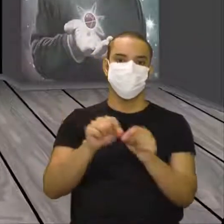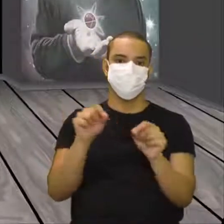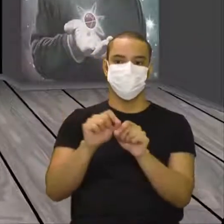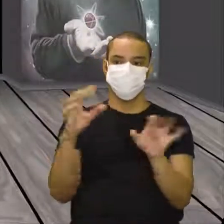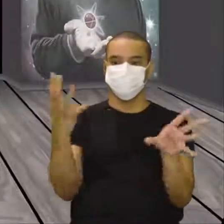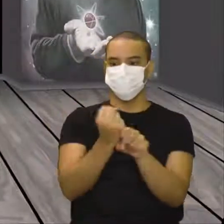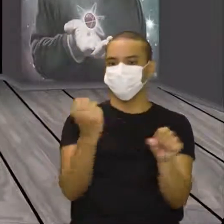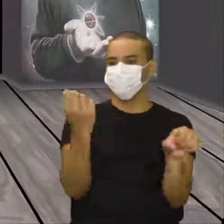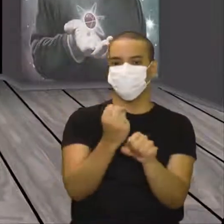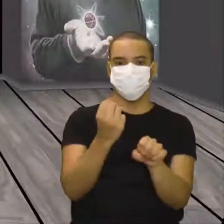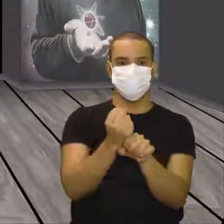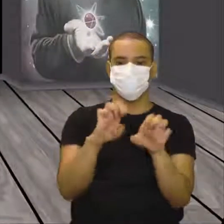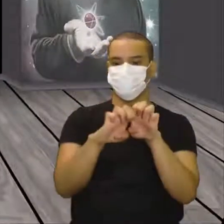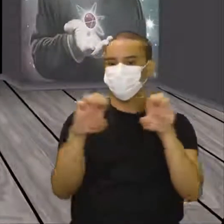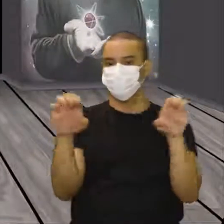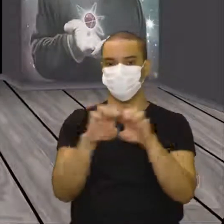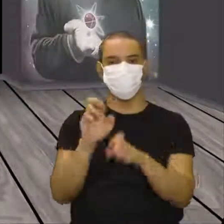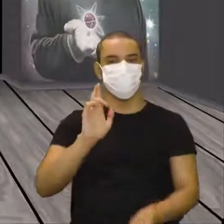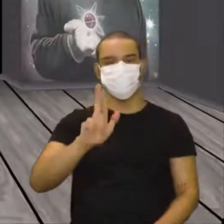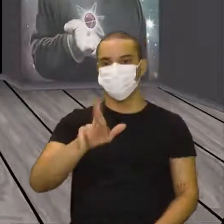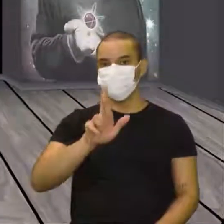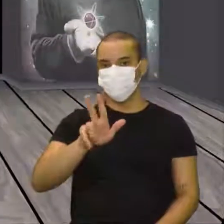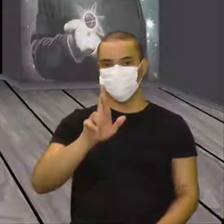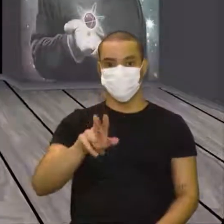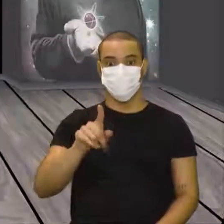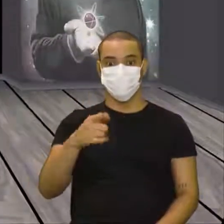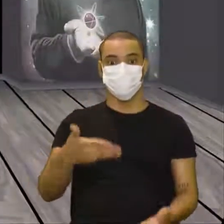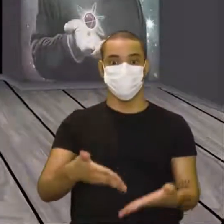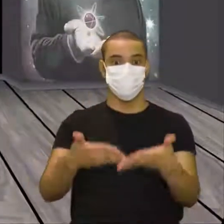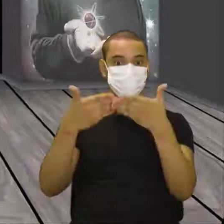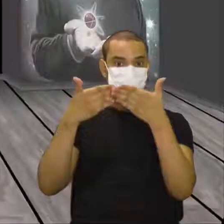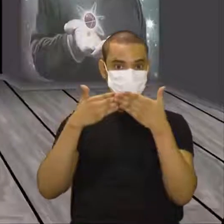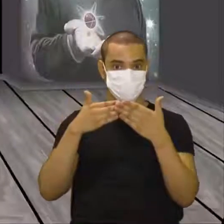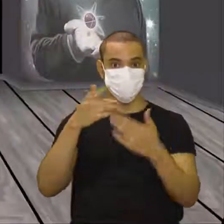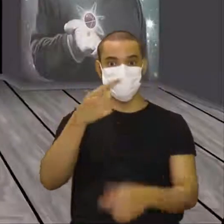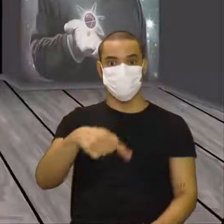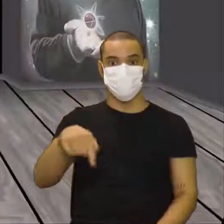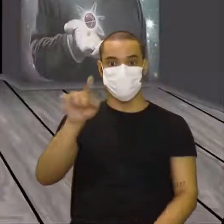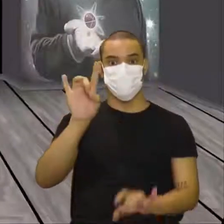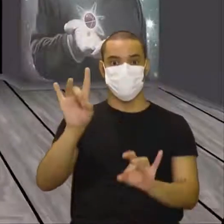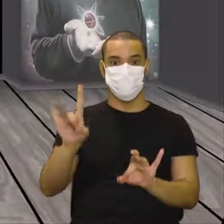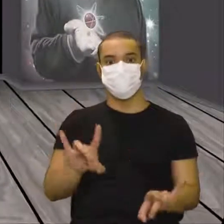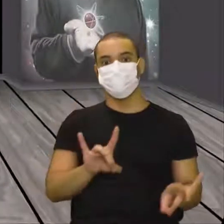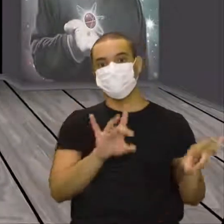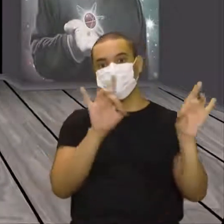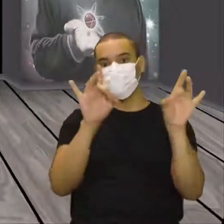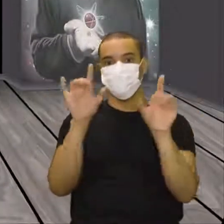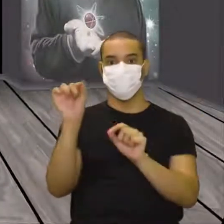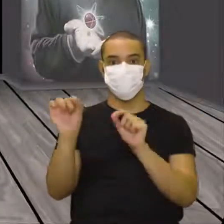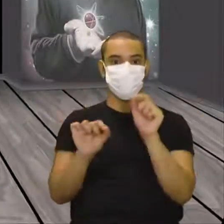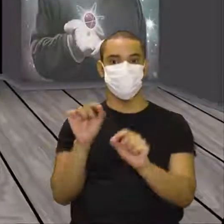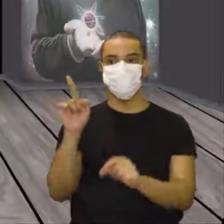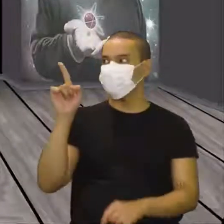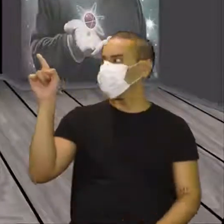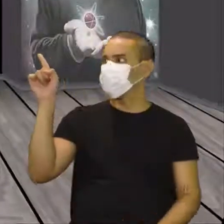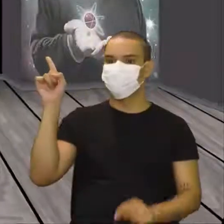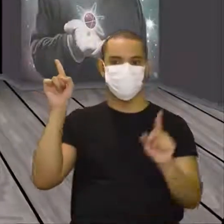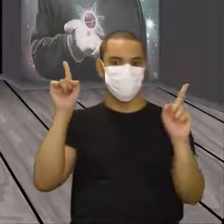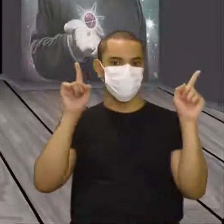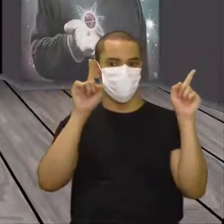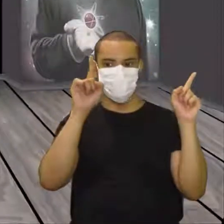Na física não é equação. Se vocês analisarem, eu até fiz um pedido especial nesse fundo, para quê? Que não viesse equação